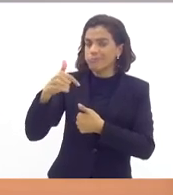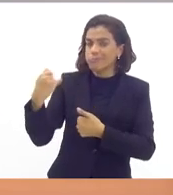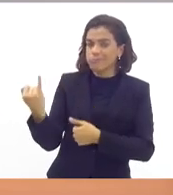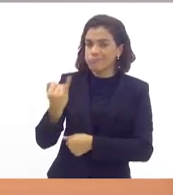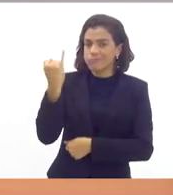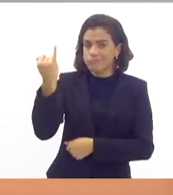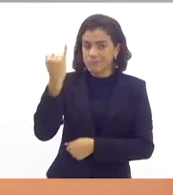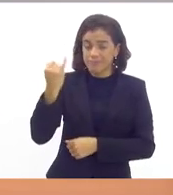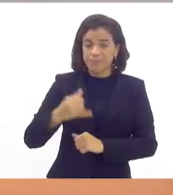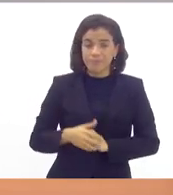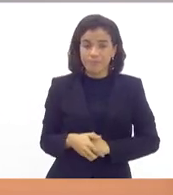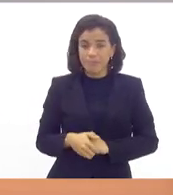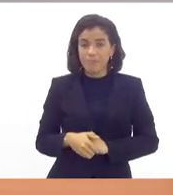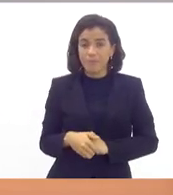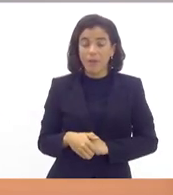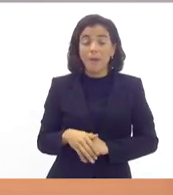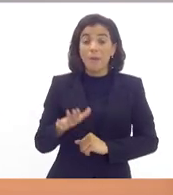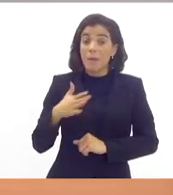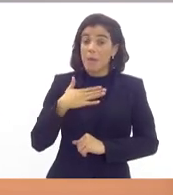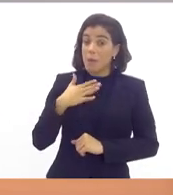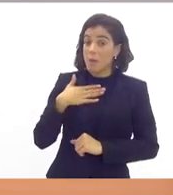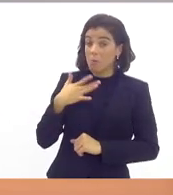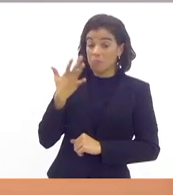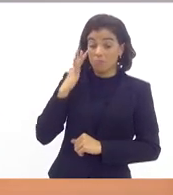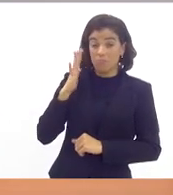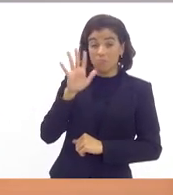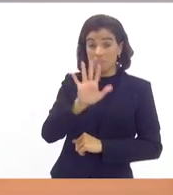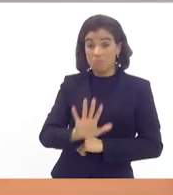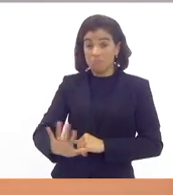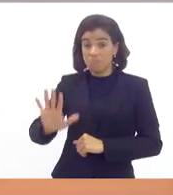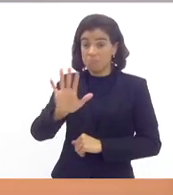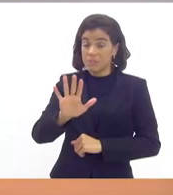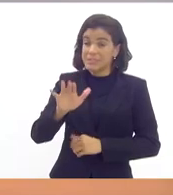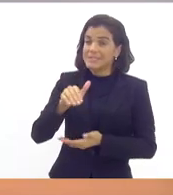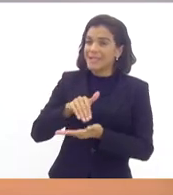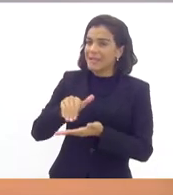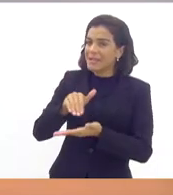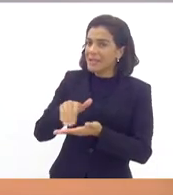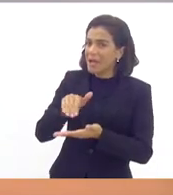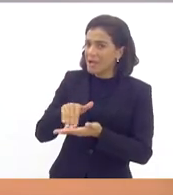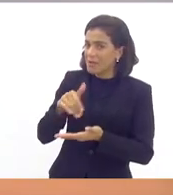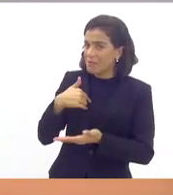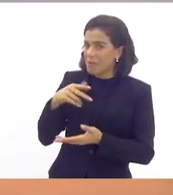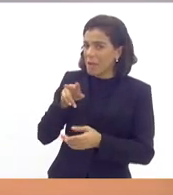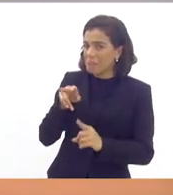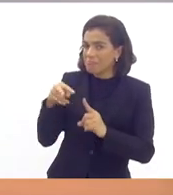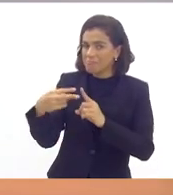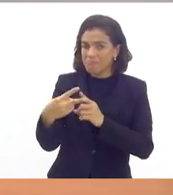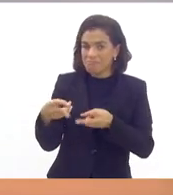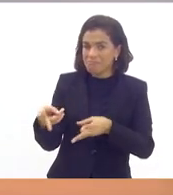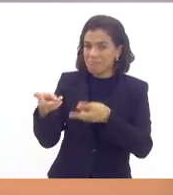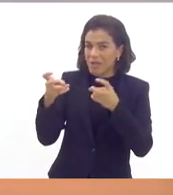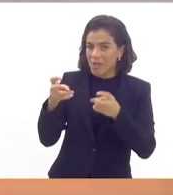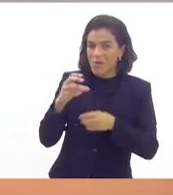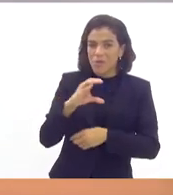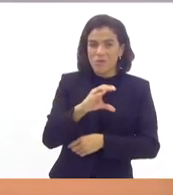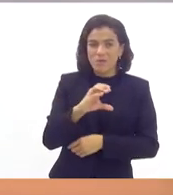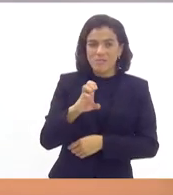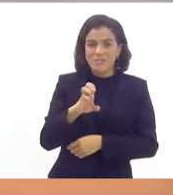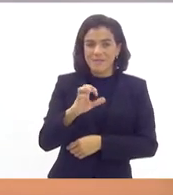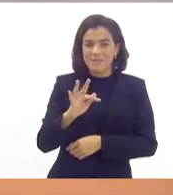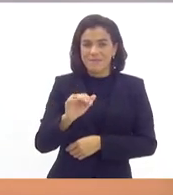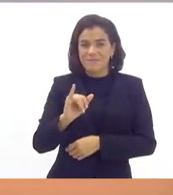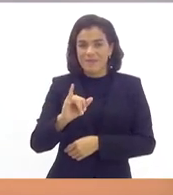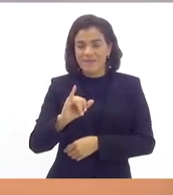que vale a pena ser levado para o debate. Me parece, eu não sei, secretário, mas minha impressão é que o próprio Concefaz estava propondo isso, né,